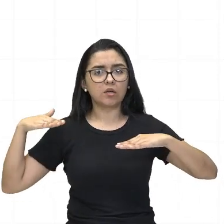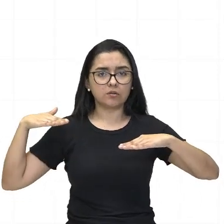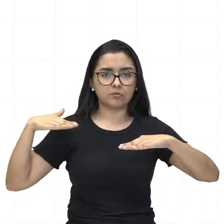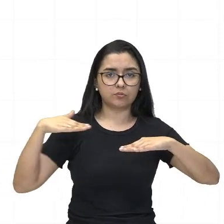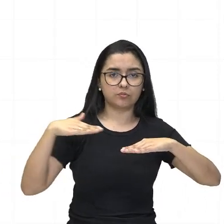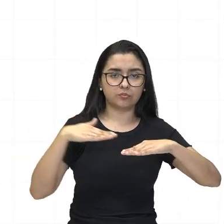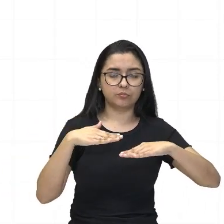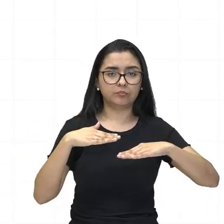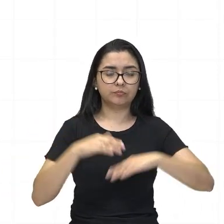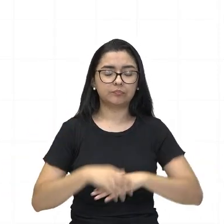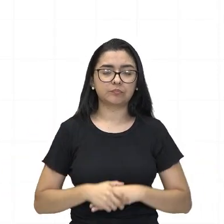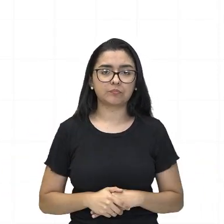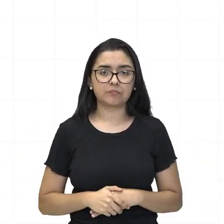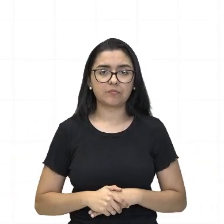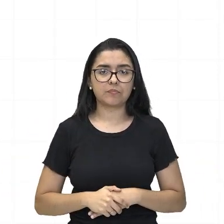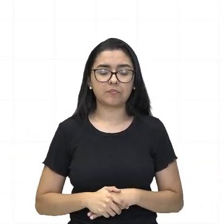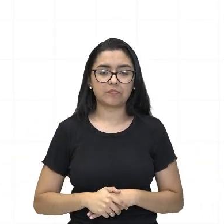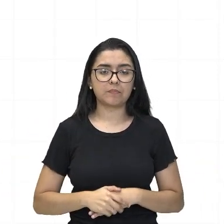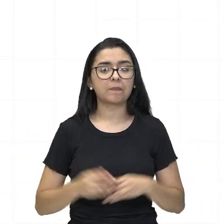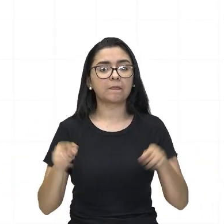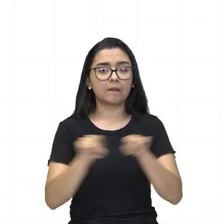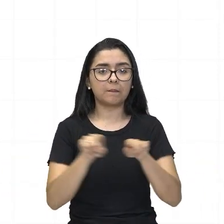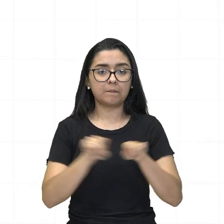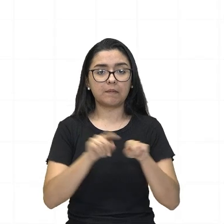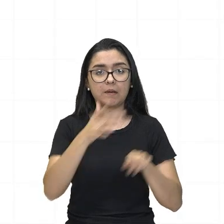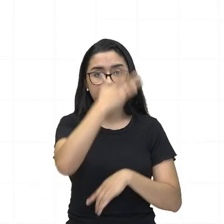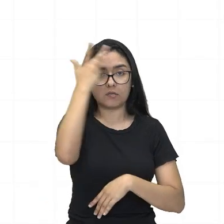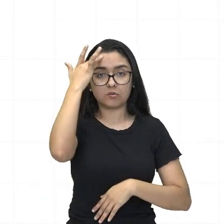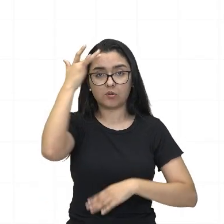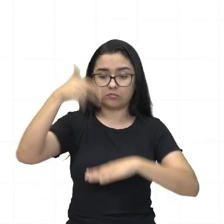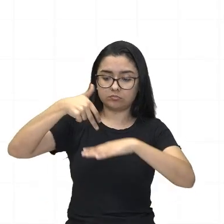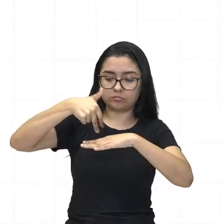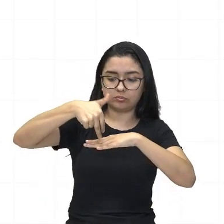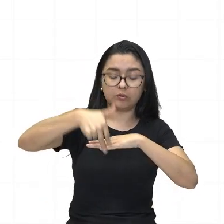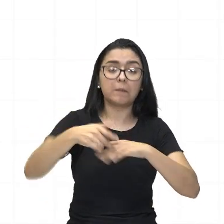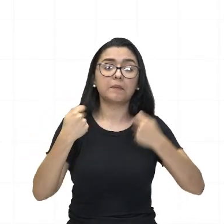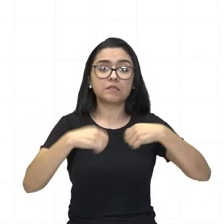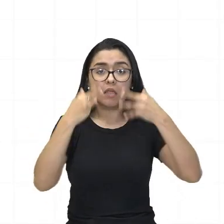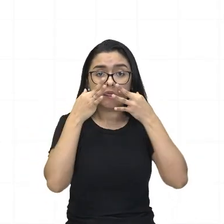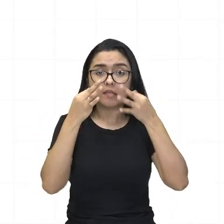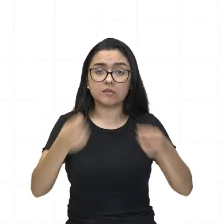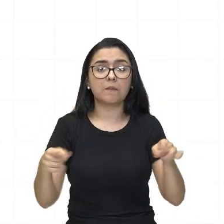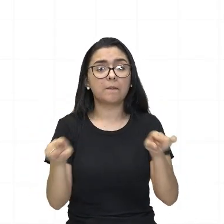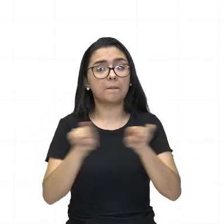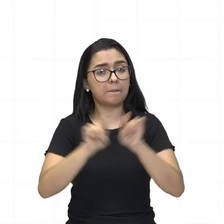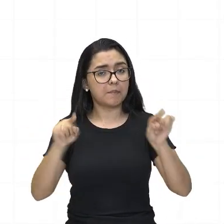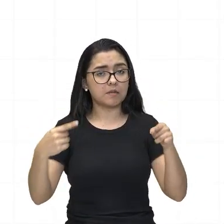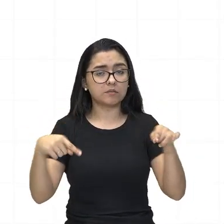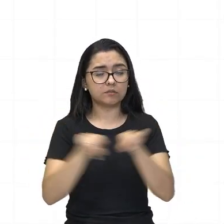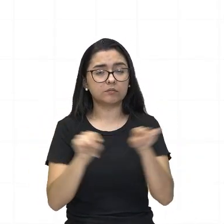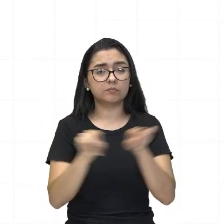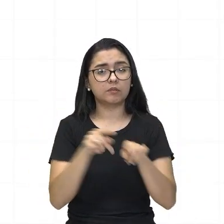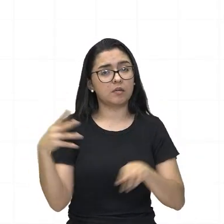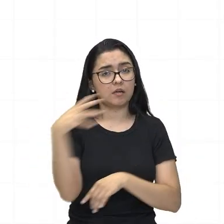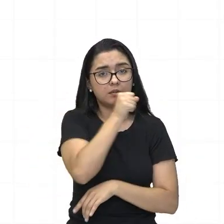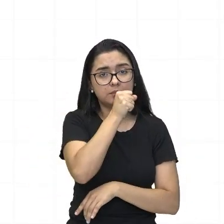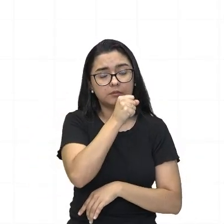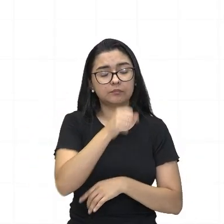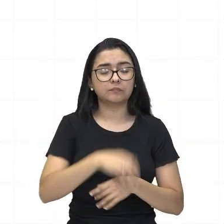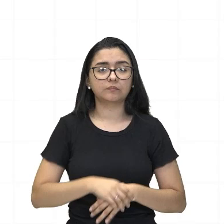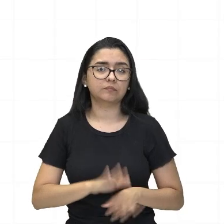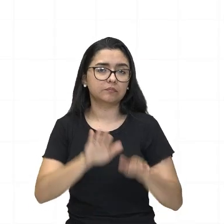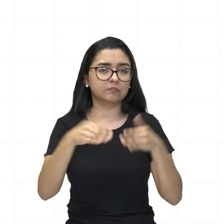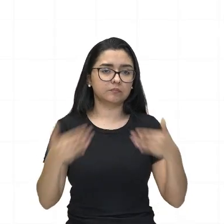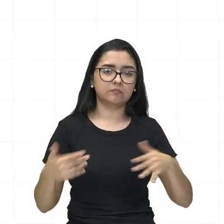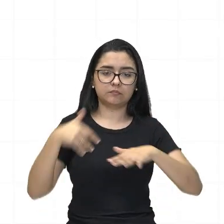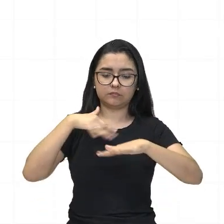for, e o pedestre deve passar com atenção, mas também com uma certa agilidade, né? É uma